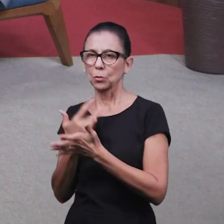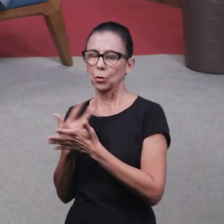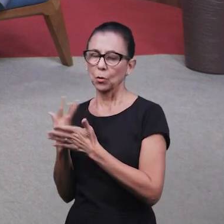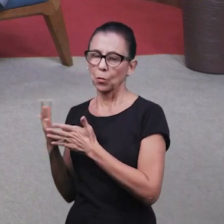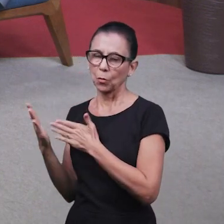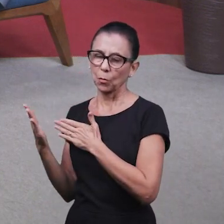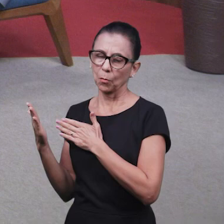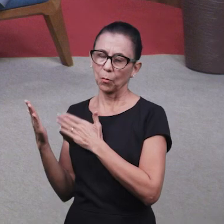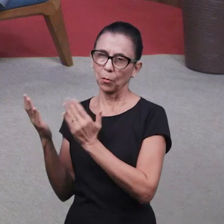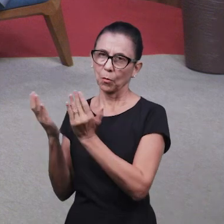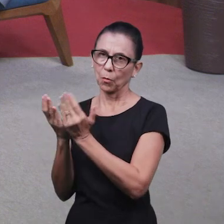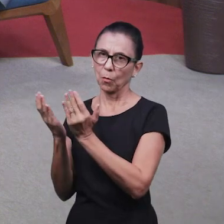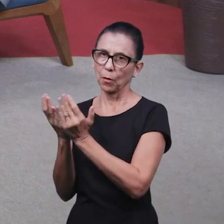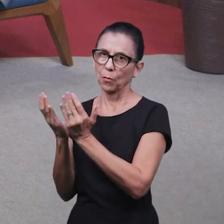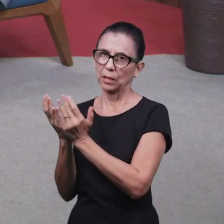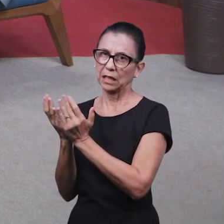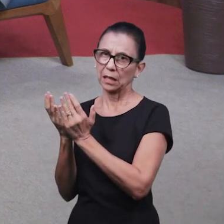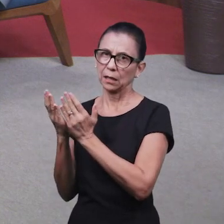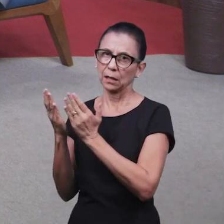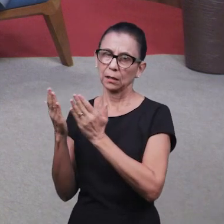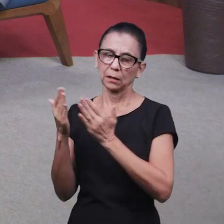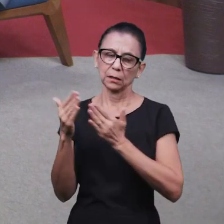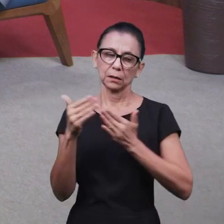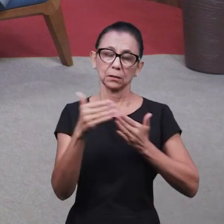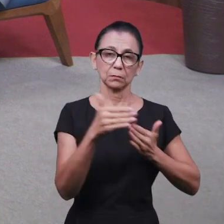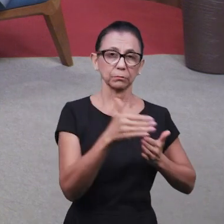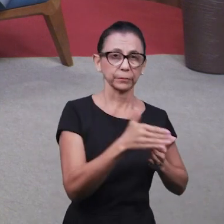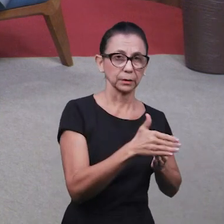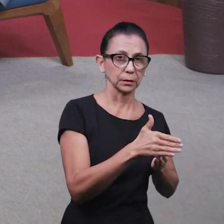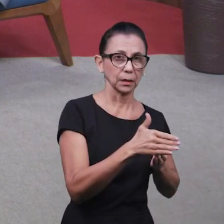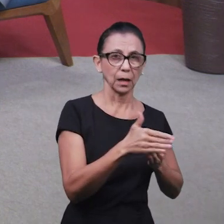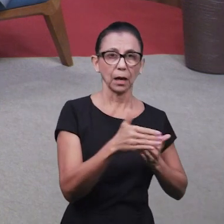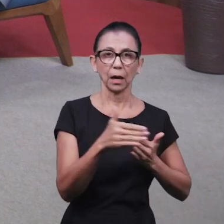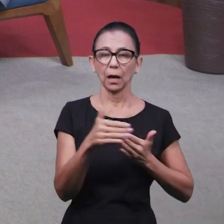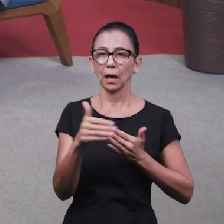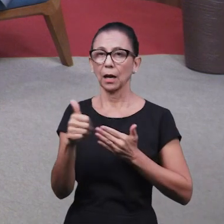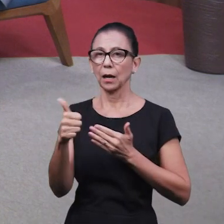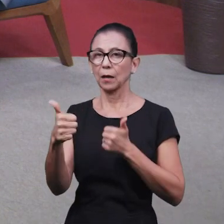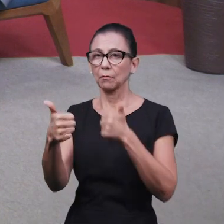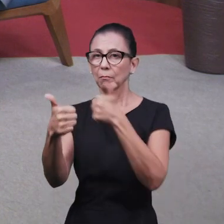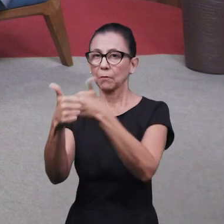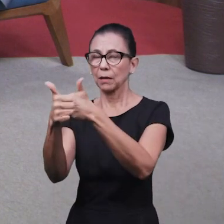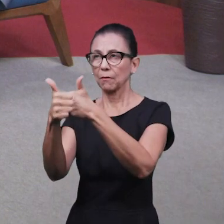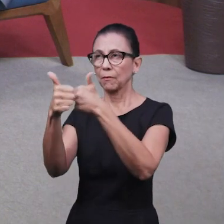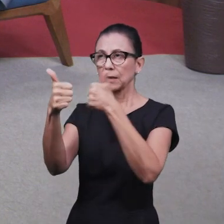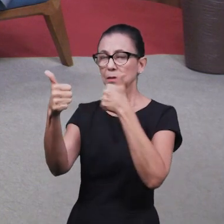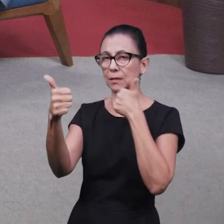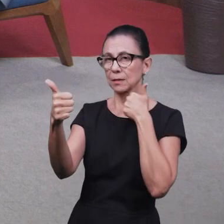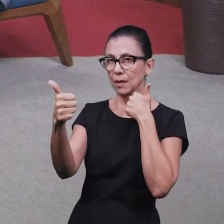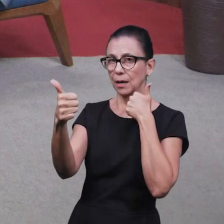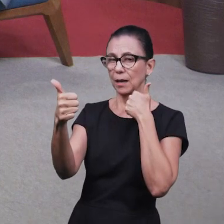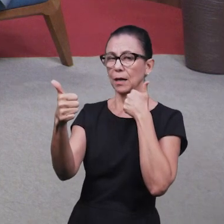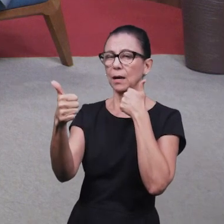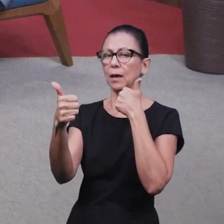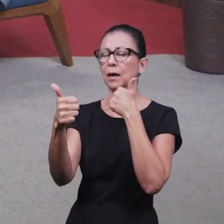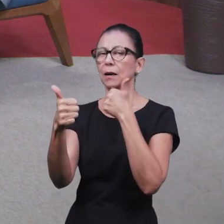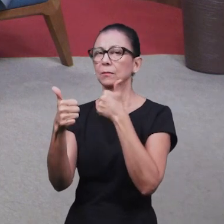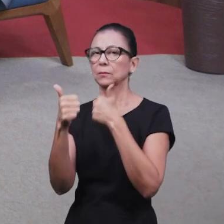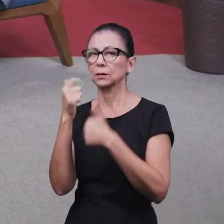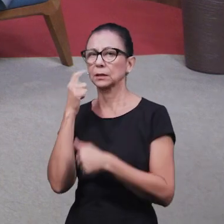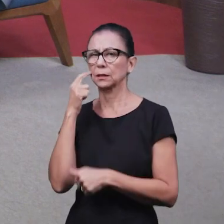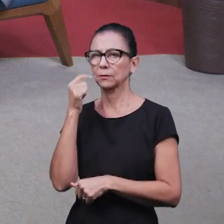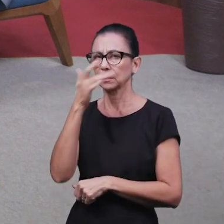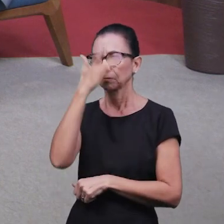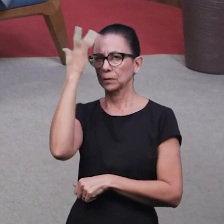né, a apostatar, alguém é capturado, vamos assim dizer, por essa oposição, você vê a